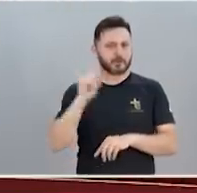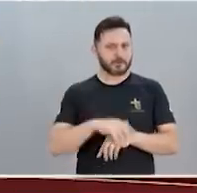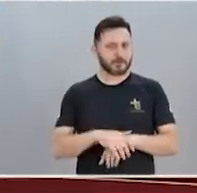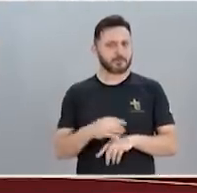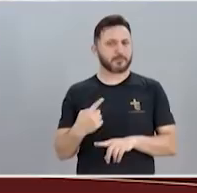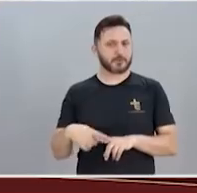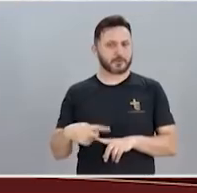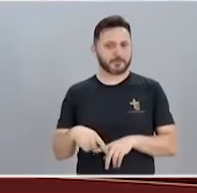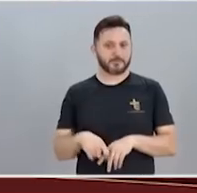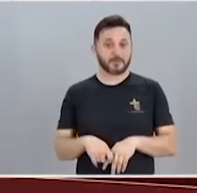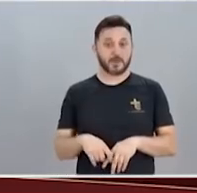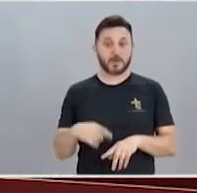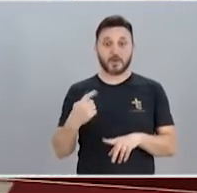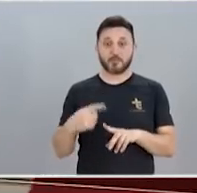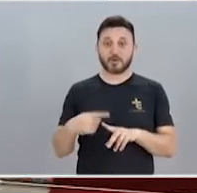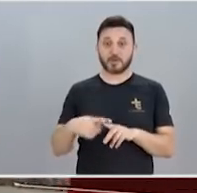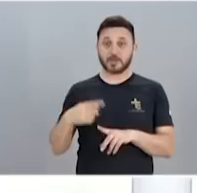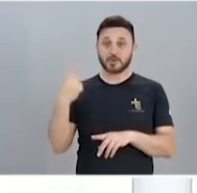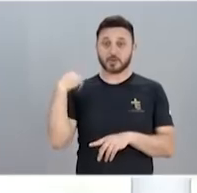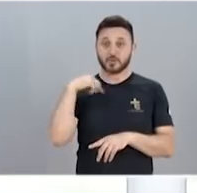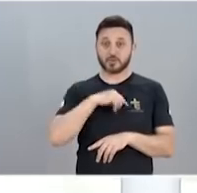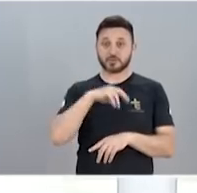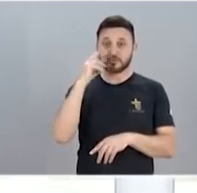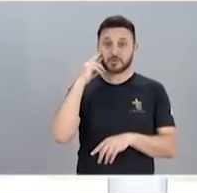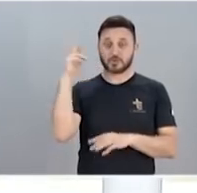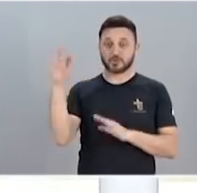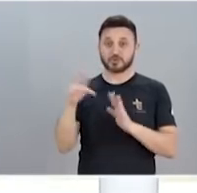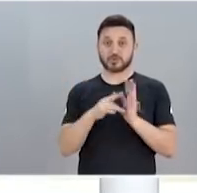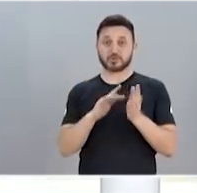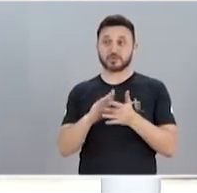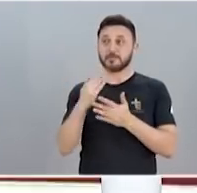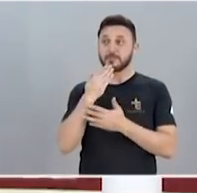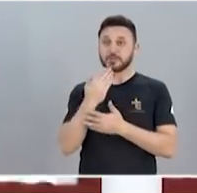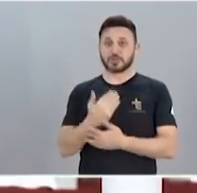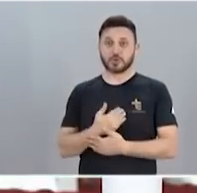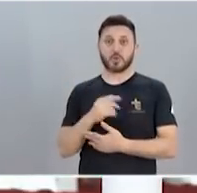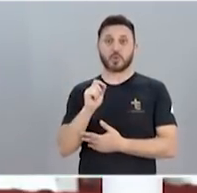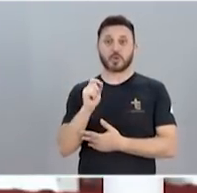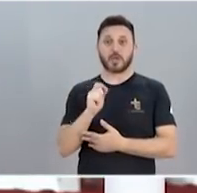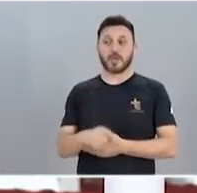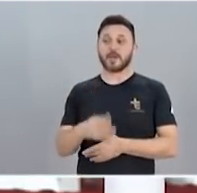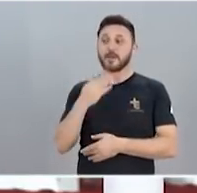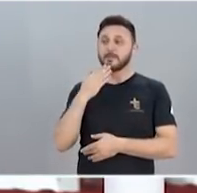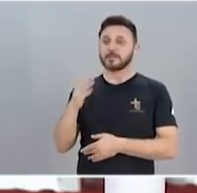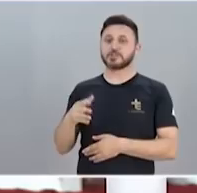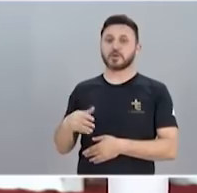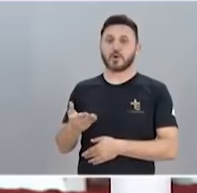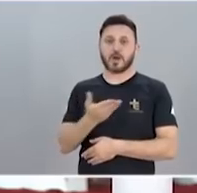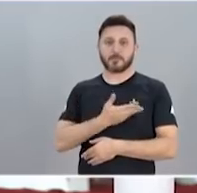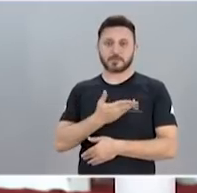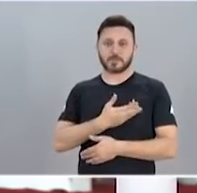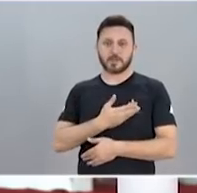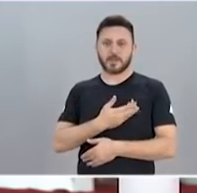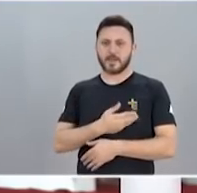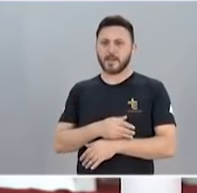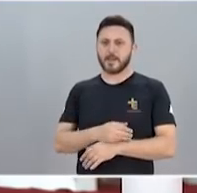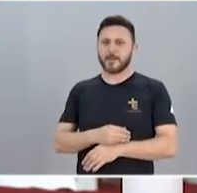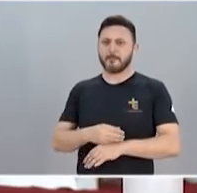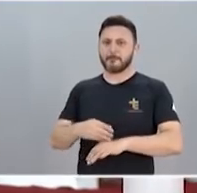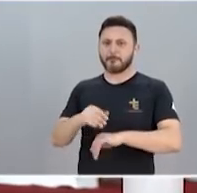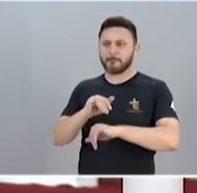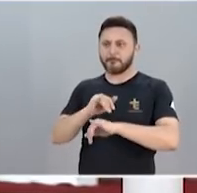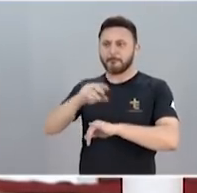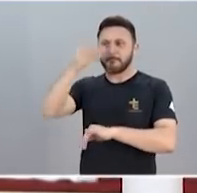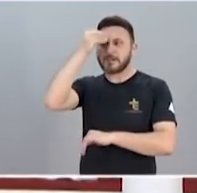filho? Porque nosso Senhor pediu: ide, batizai. Não batizai em nome de Jesus. Está